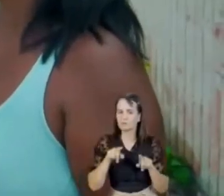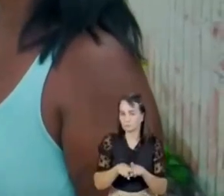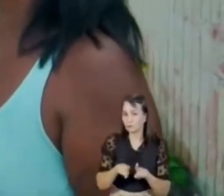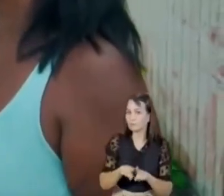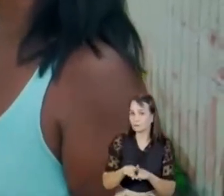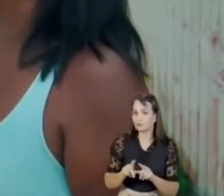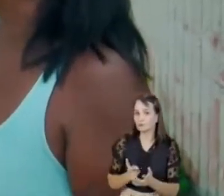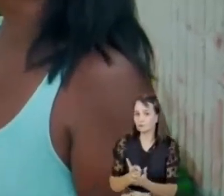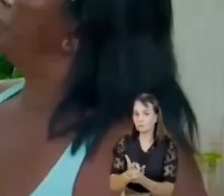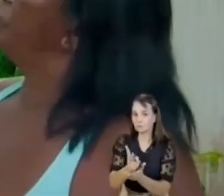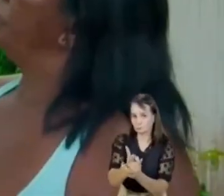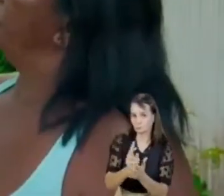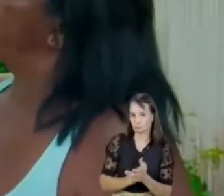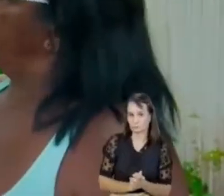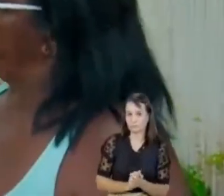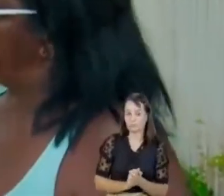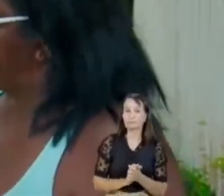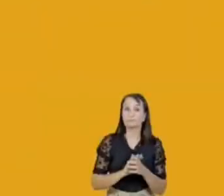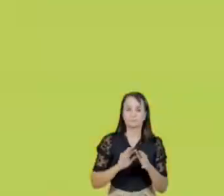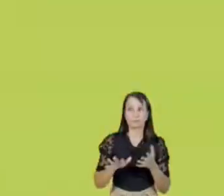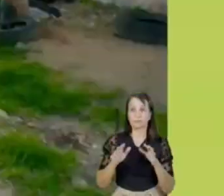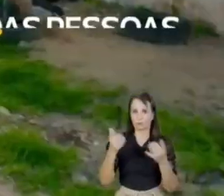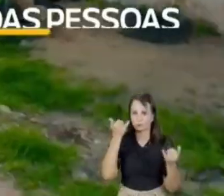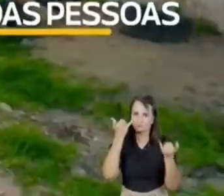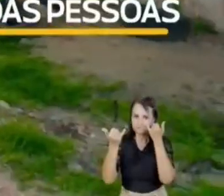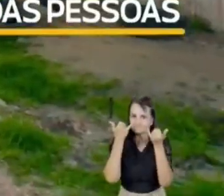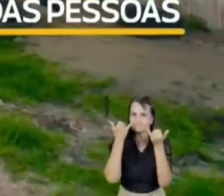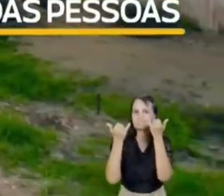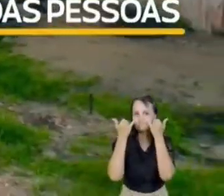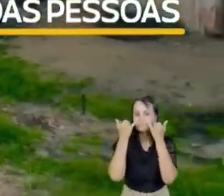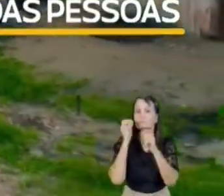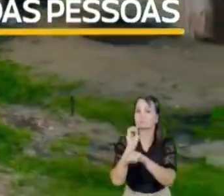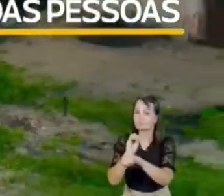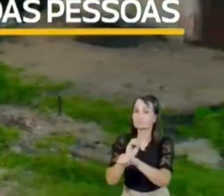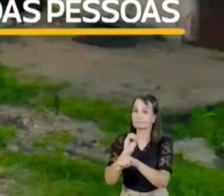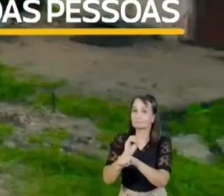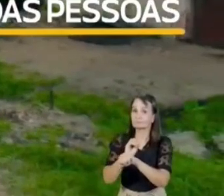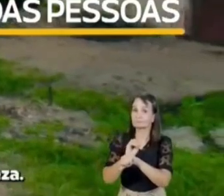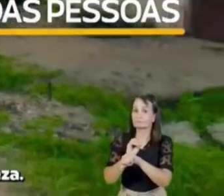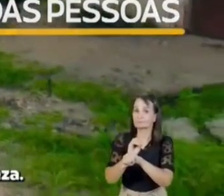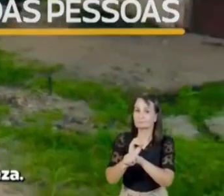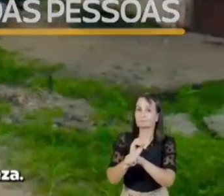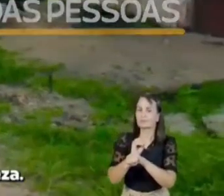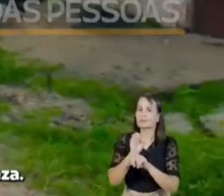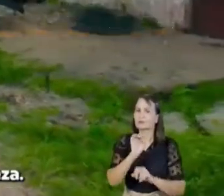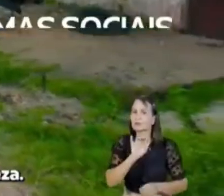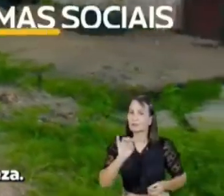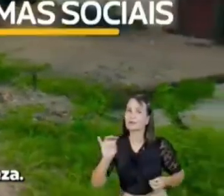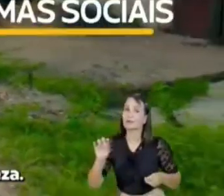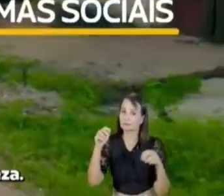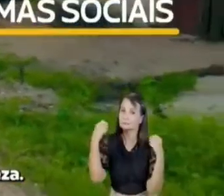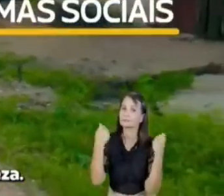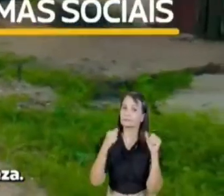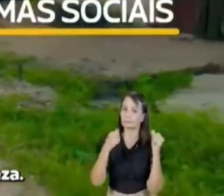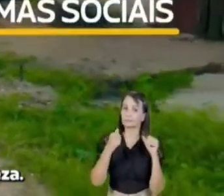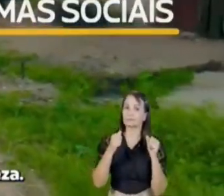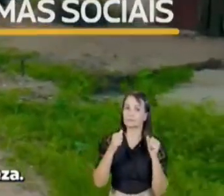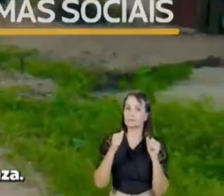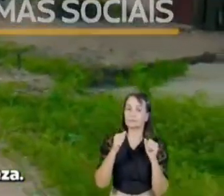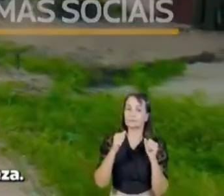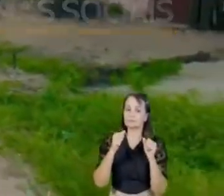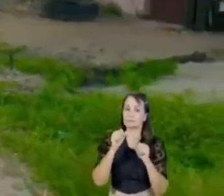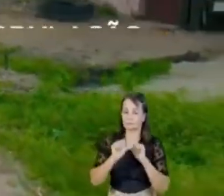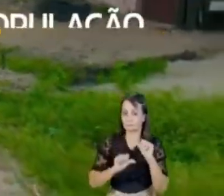como vereador aqui pela comunidade, aqui pelo bairro todo. Ouvir as pessoas, cuidar delas, fazer o que cada uma mais precisa para